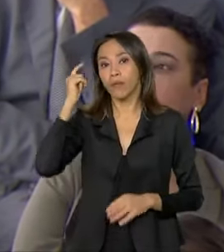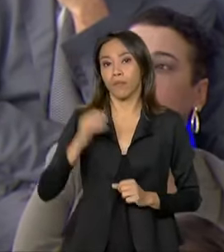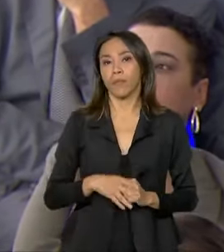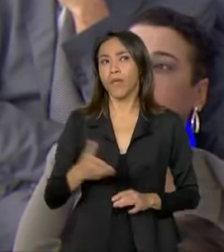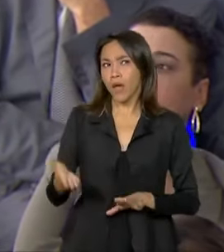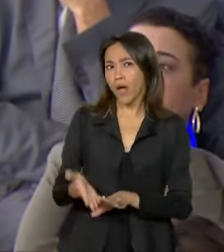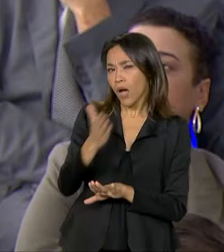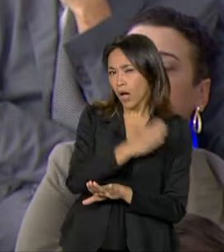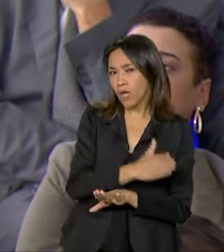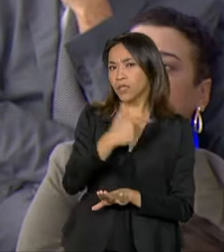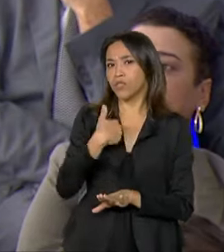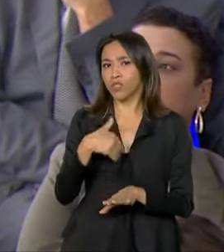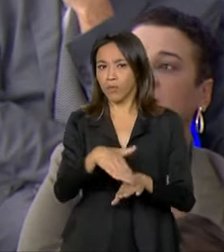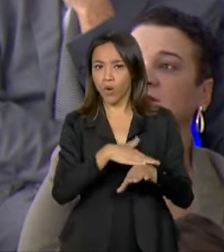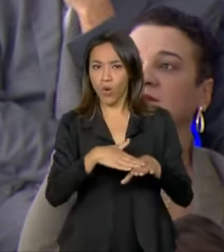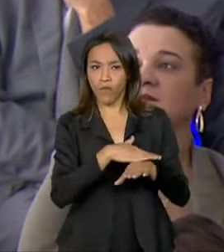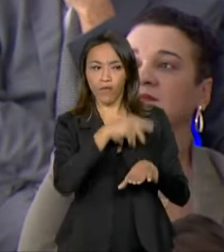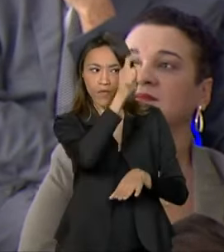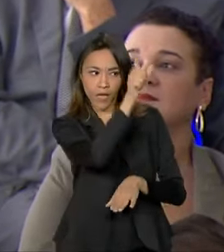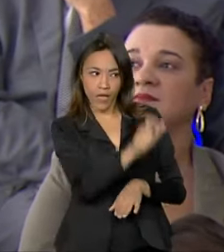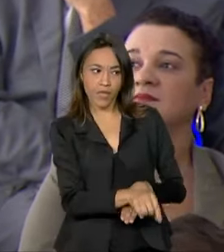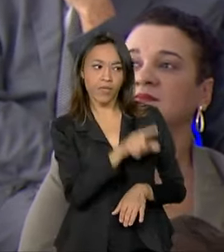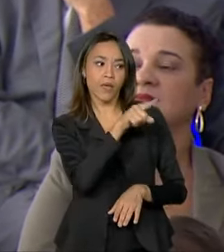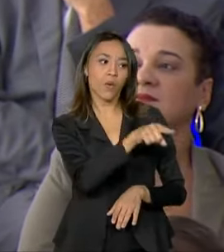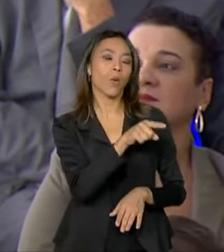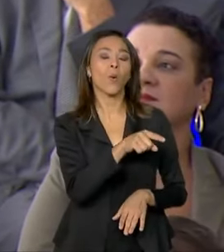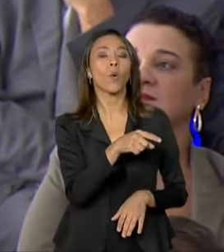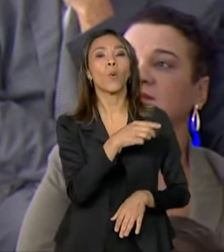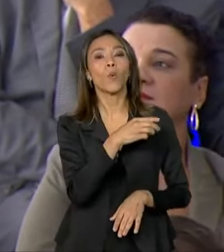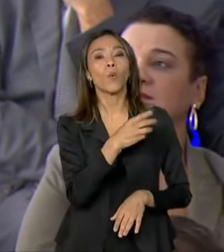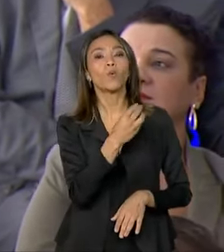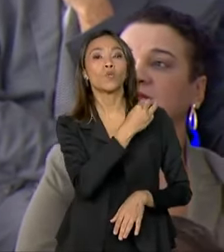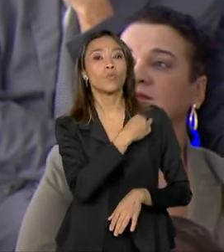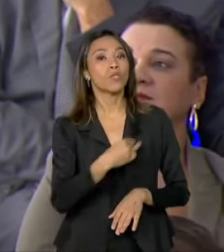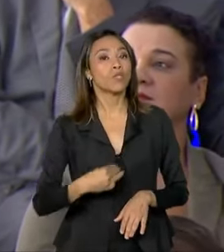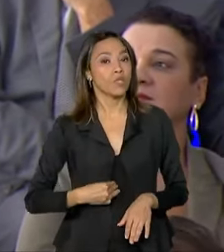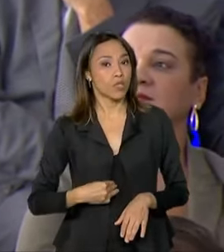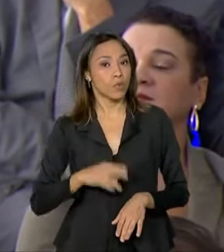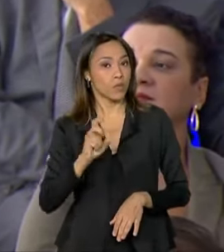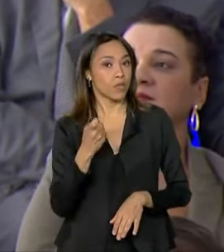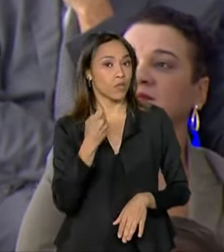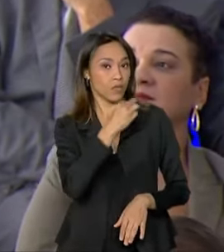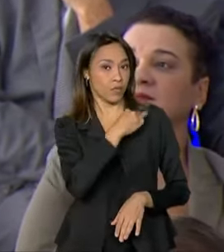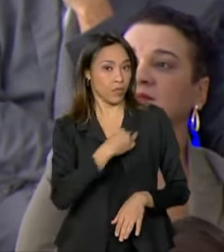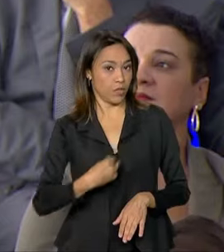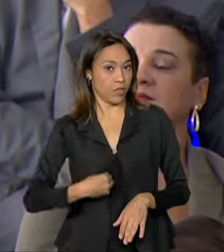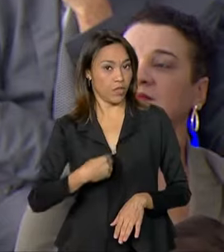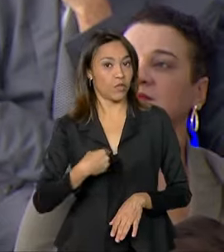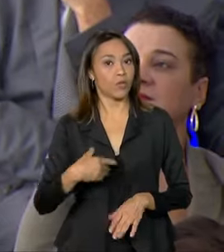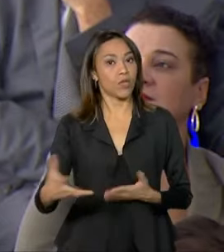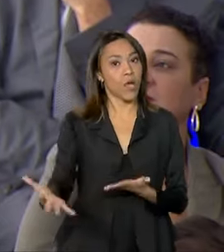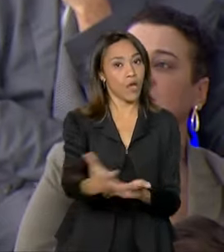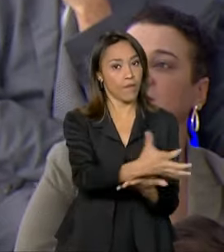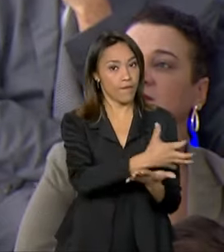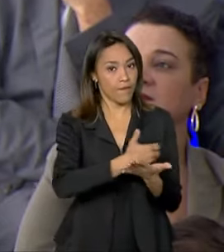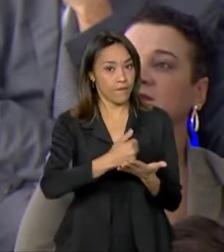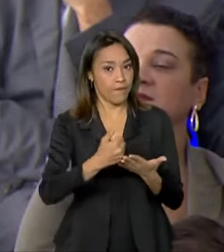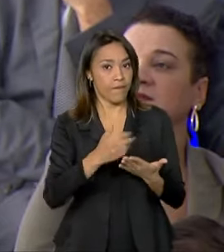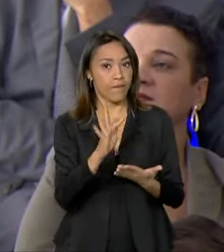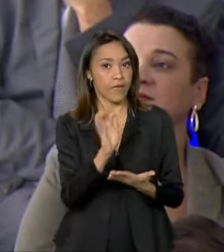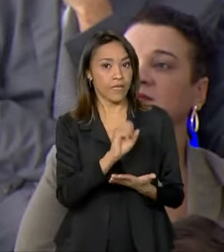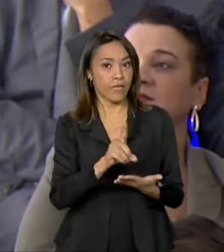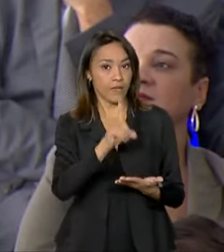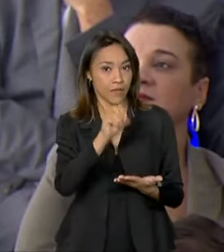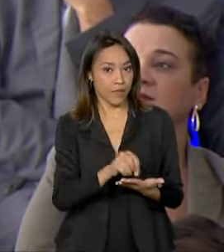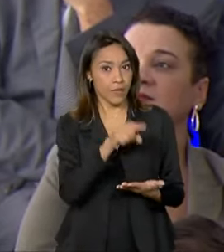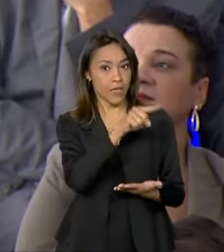Meirelles e uma conversa com o Palocci, que era ministro da Fazenda. E o otimismo dele com relação à economia